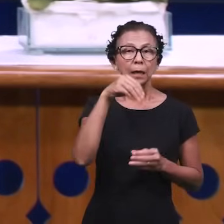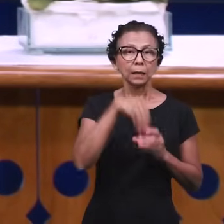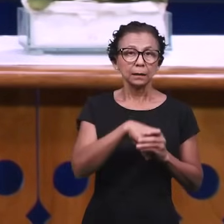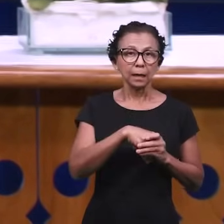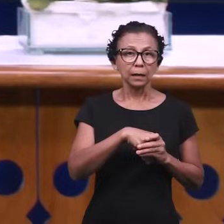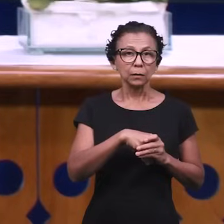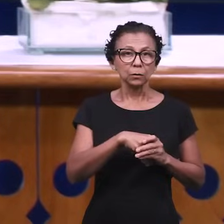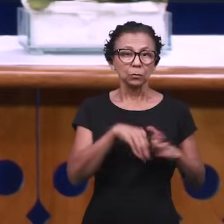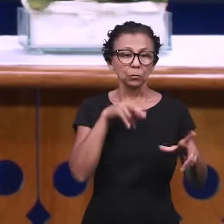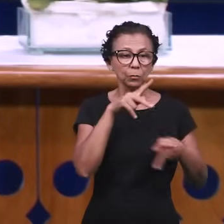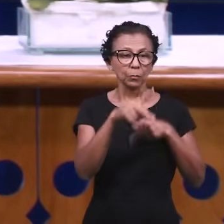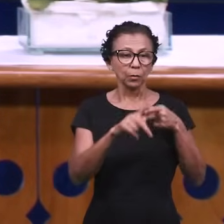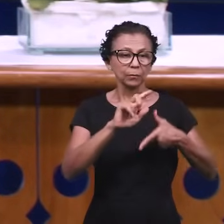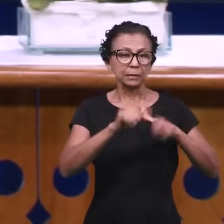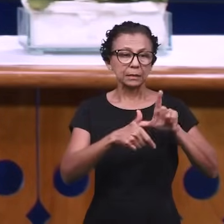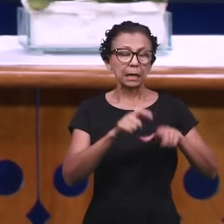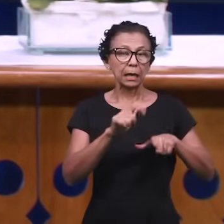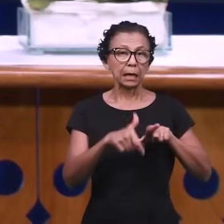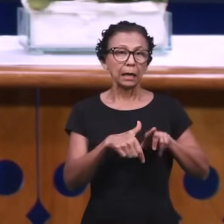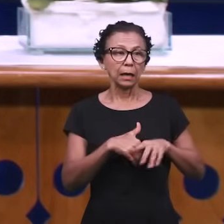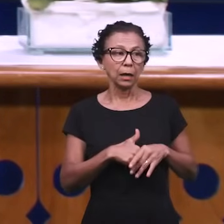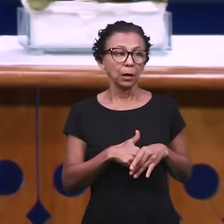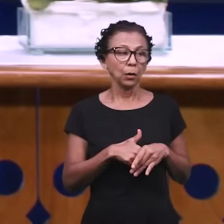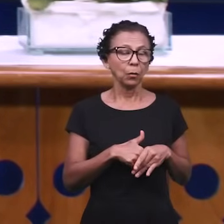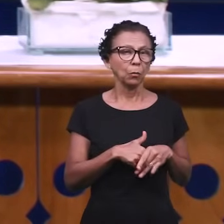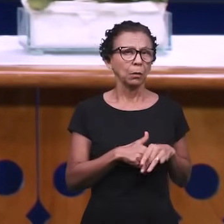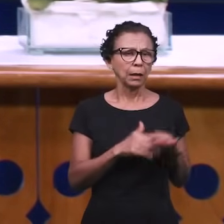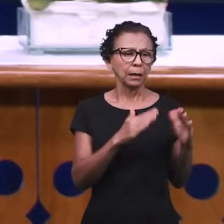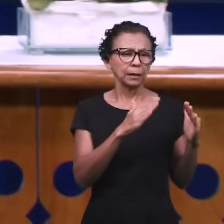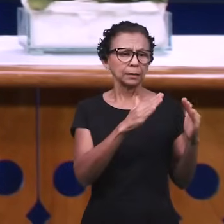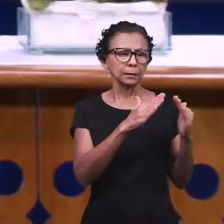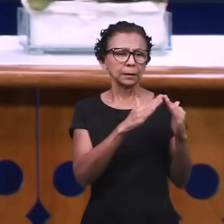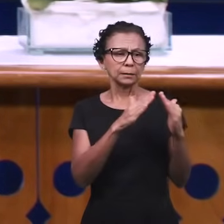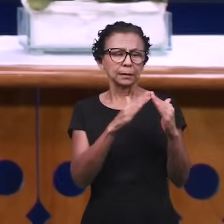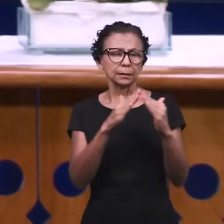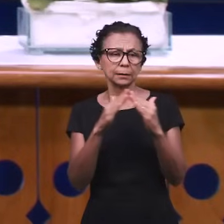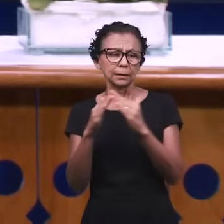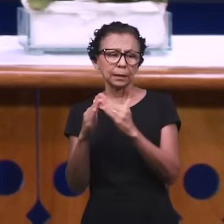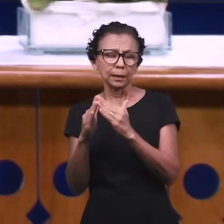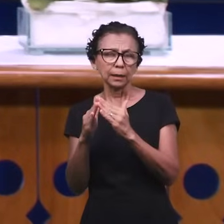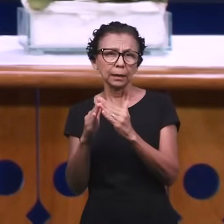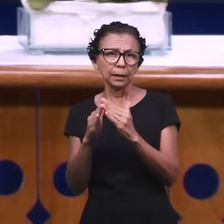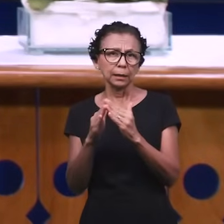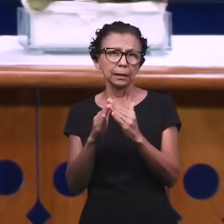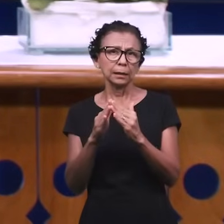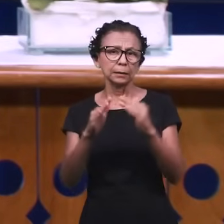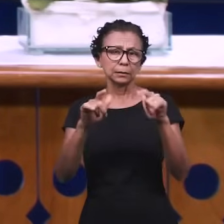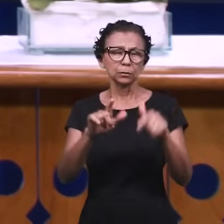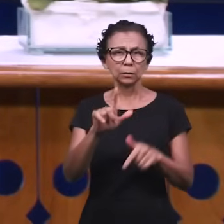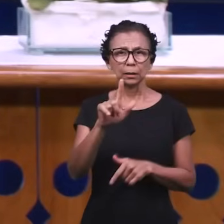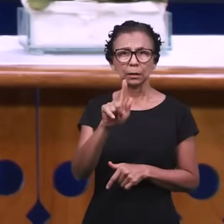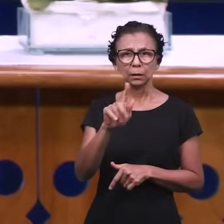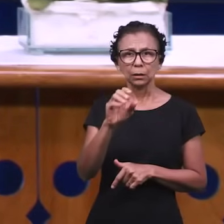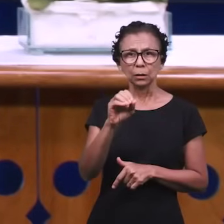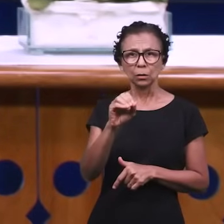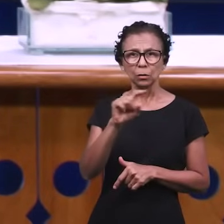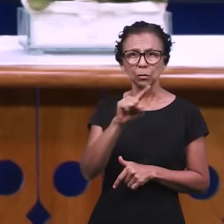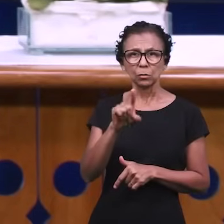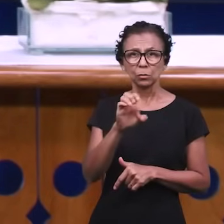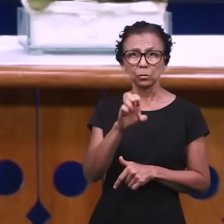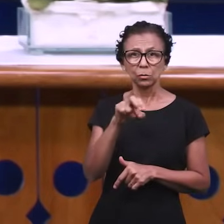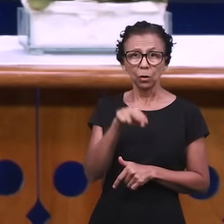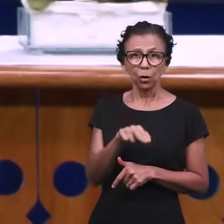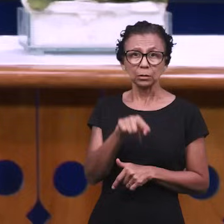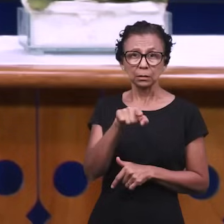Israel, a partir de um determinado momento, essas pragas não chegavam lá na terra de Gósen, onde estava o povo